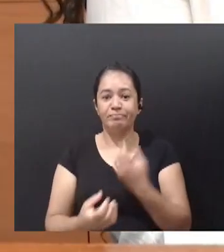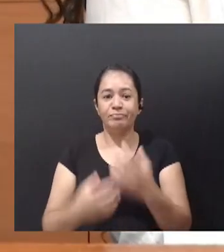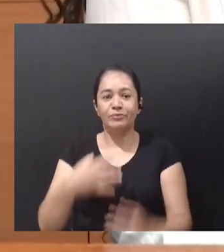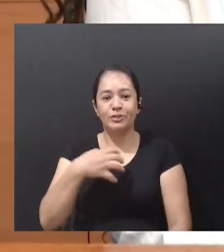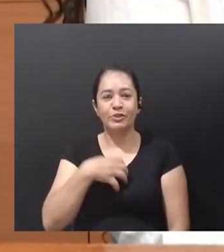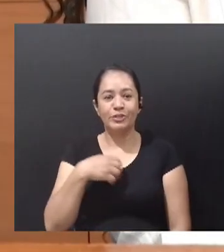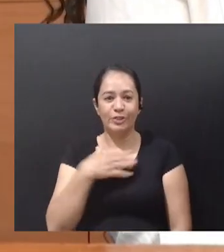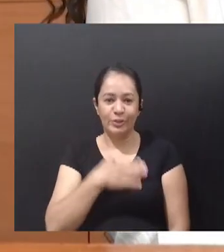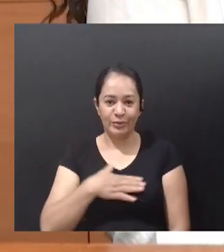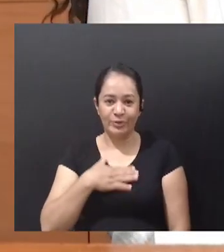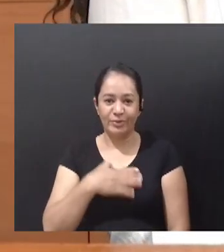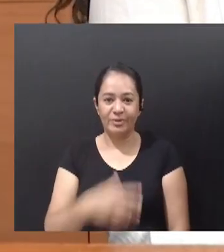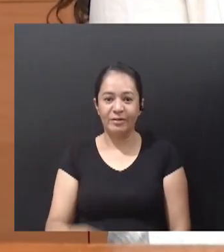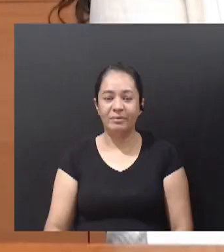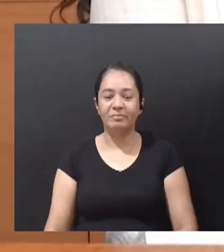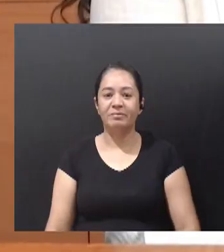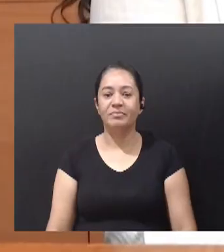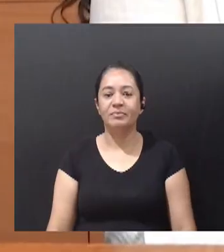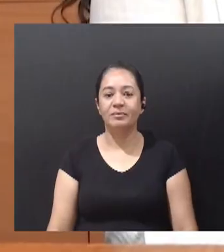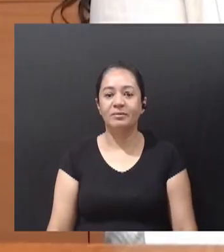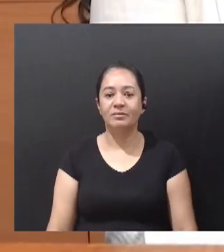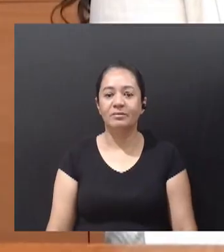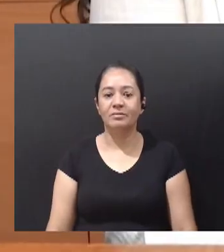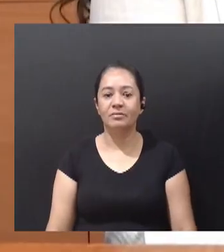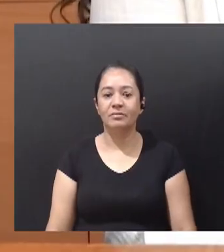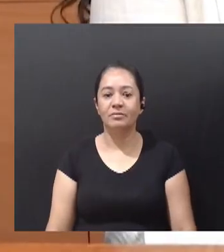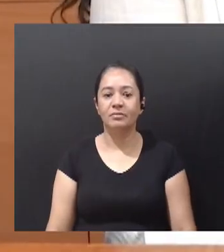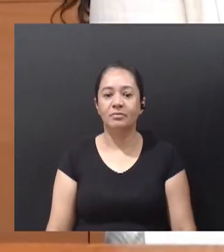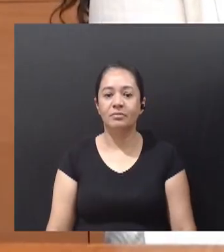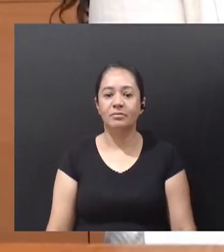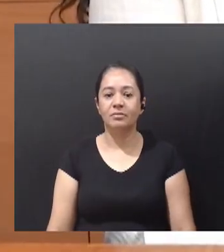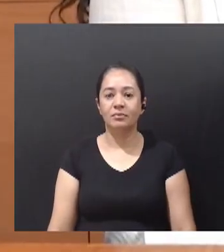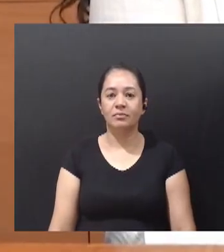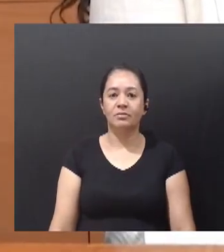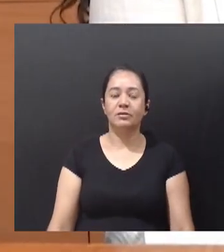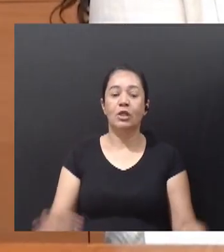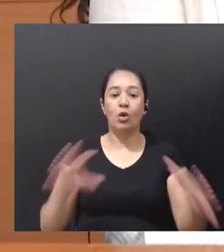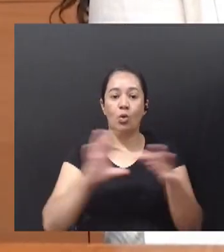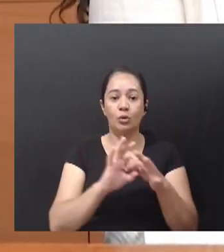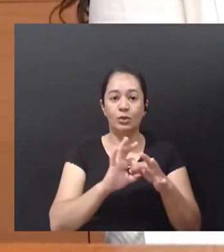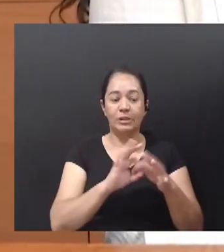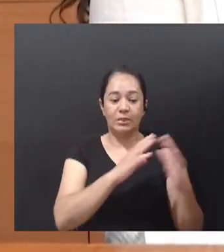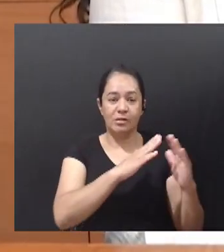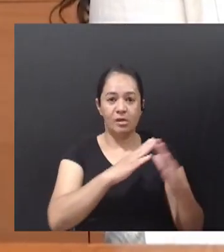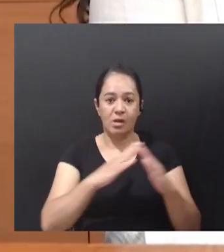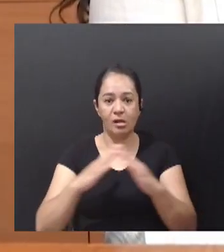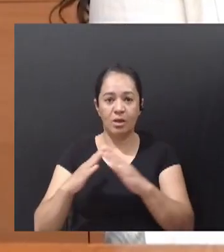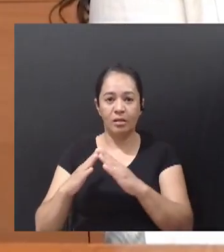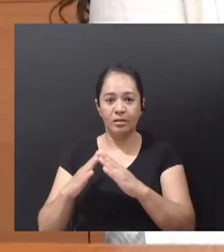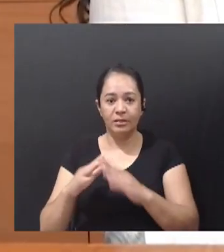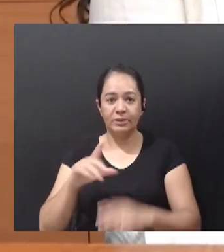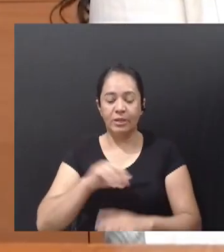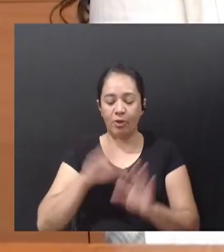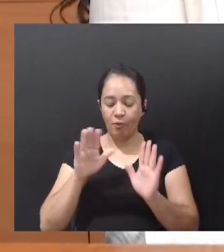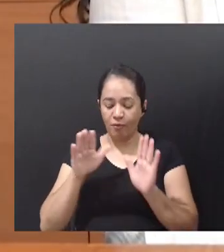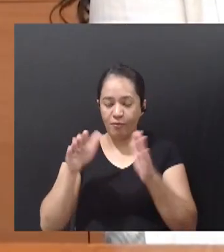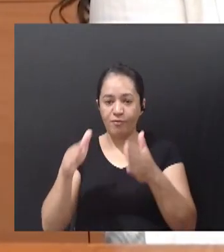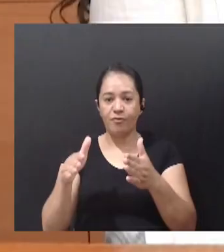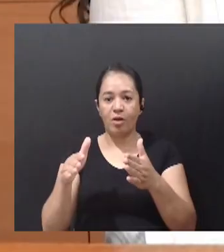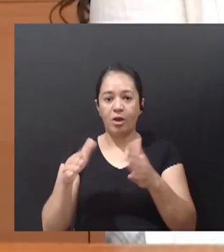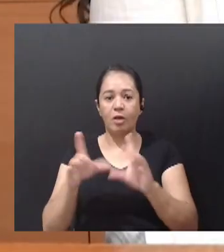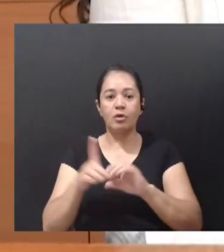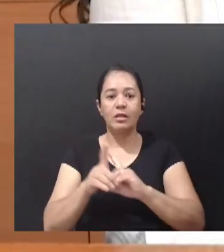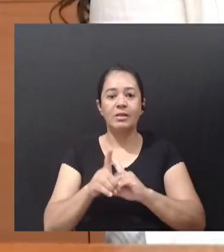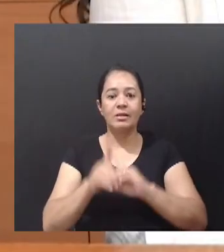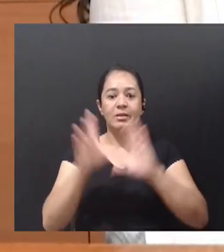gostaria, mas o Conexões Periféricas ele tem um olhar muito democrático na construção